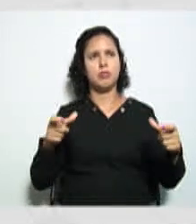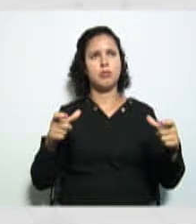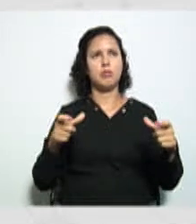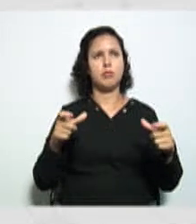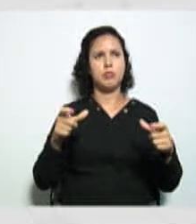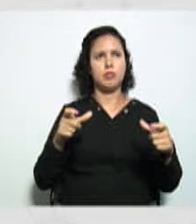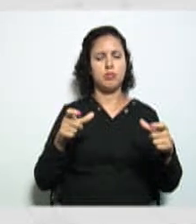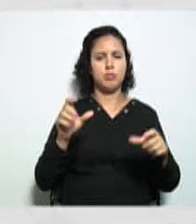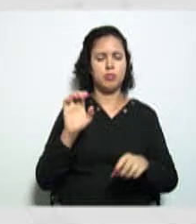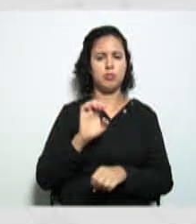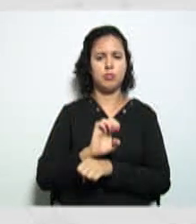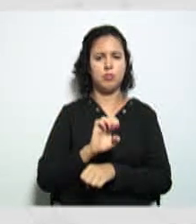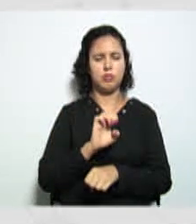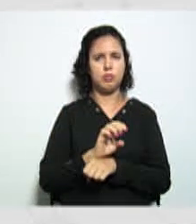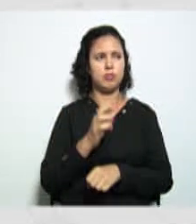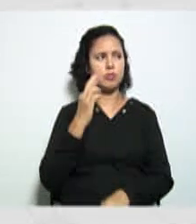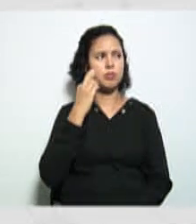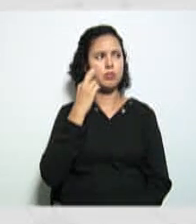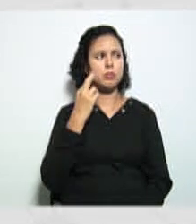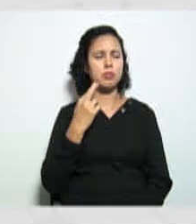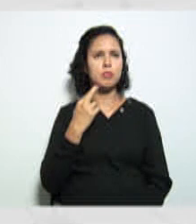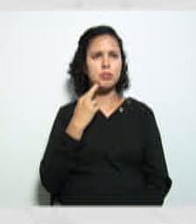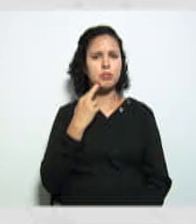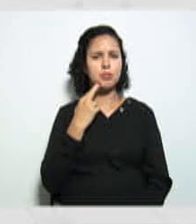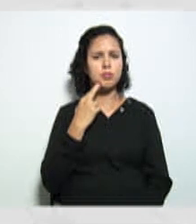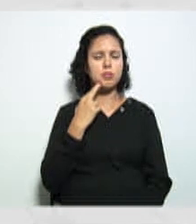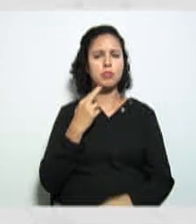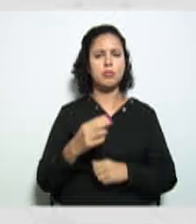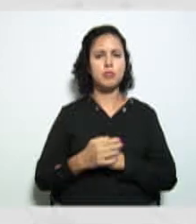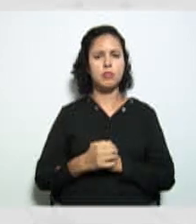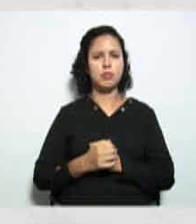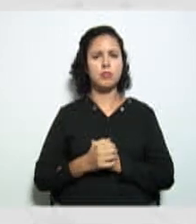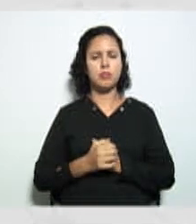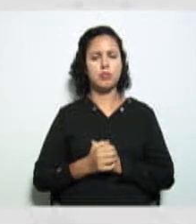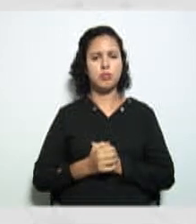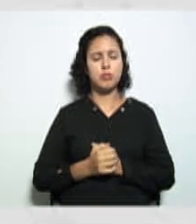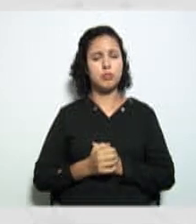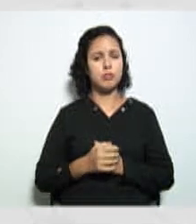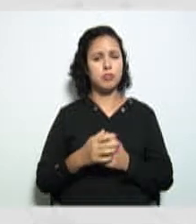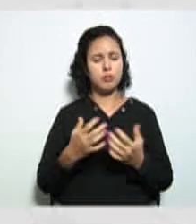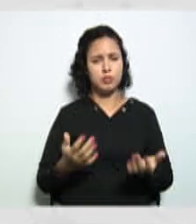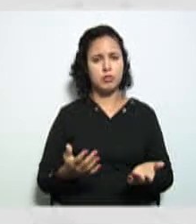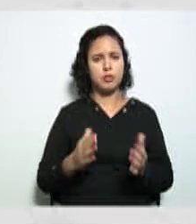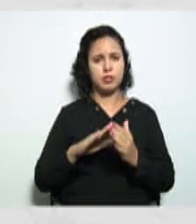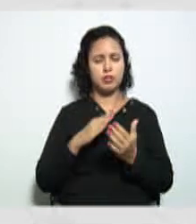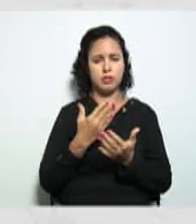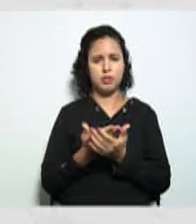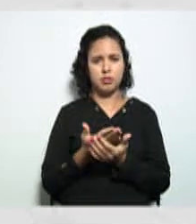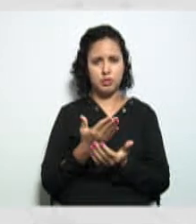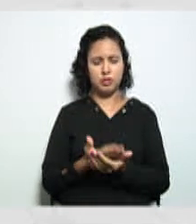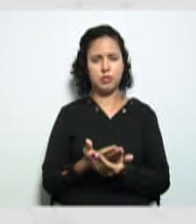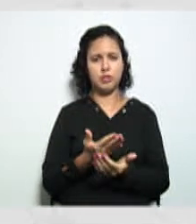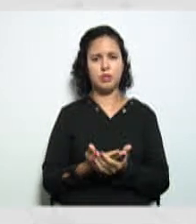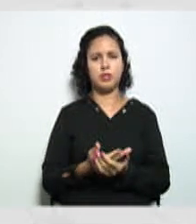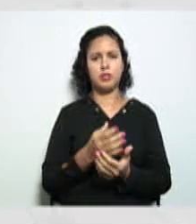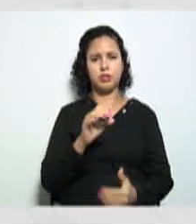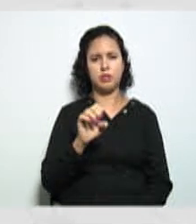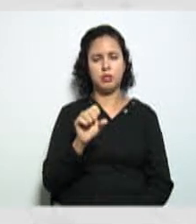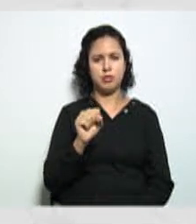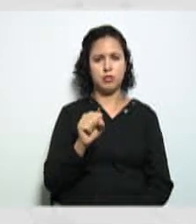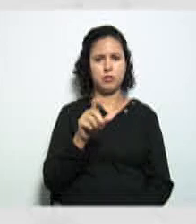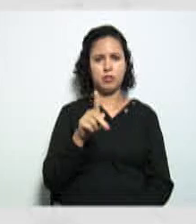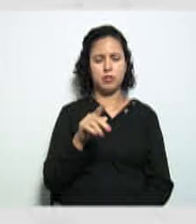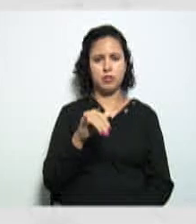Rondônia. Isso. Quais são, então? Tá, o pessoal lá da escola de Espigão, né? Aí